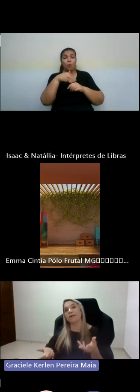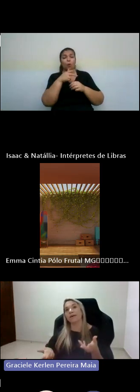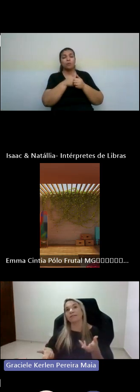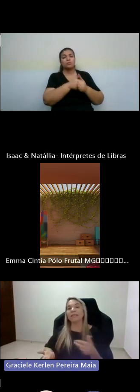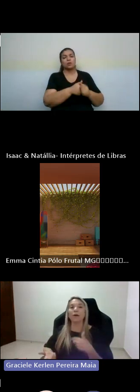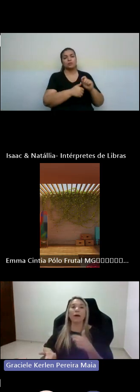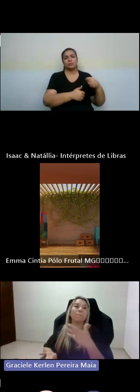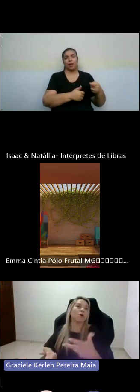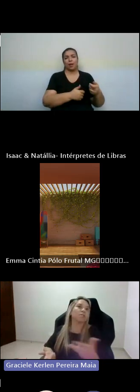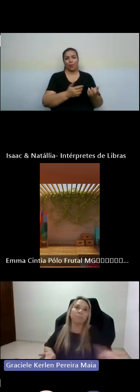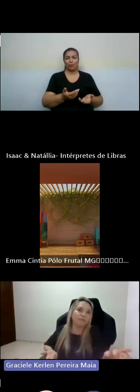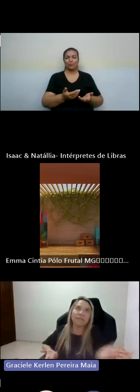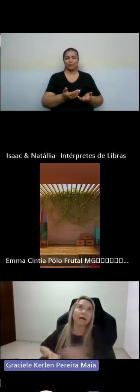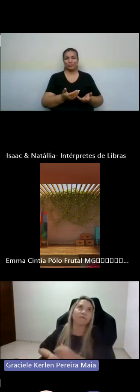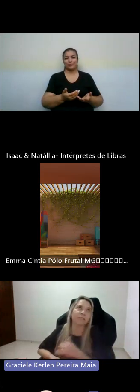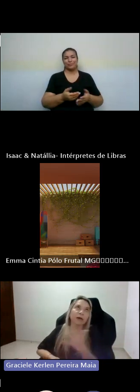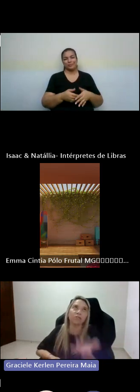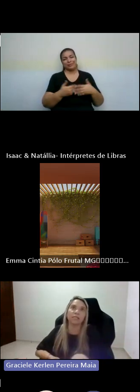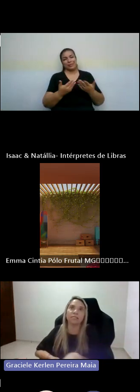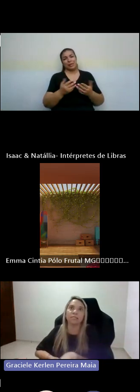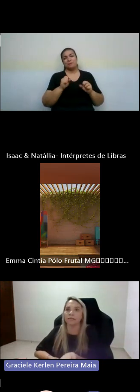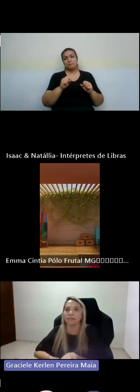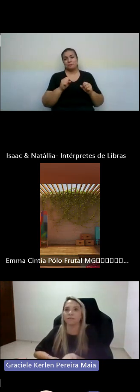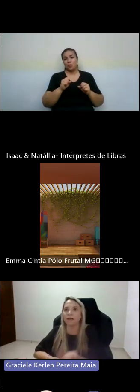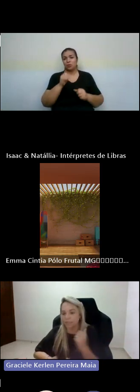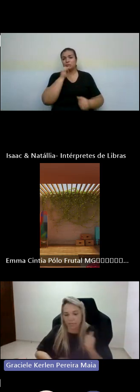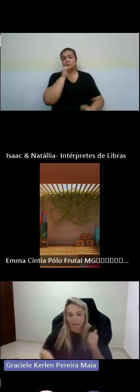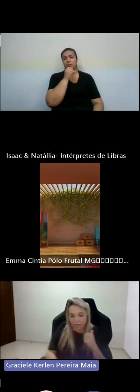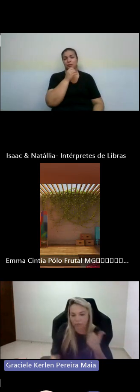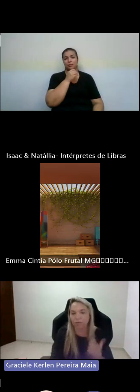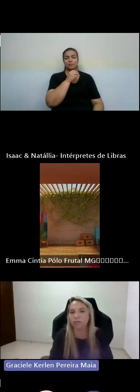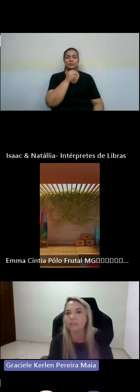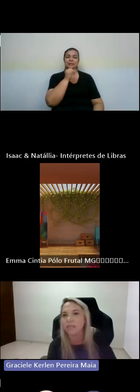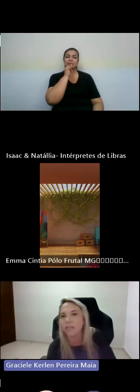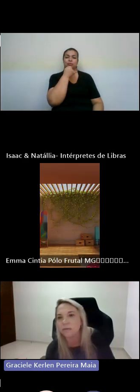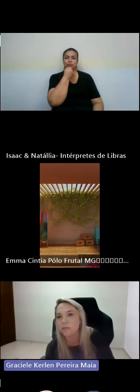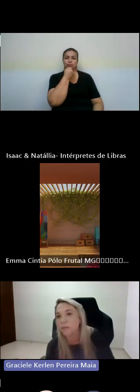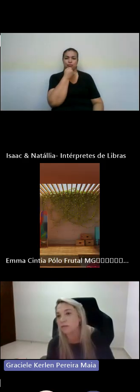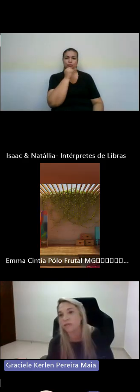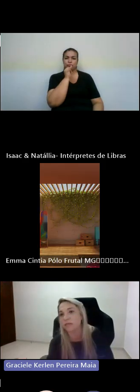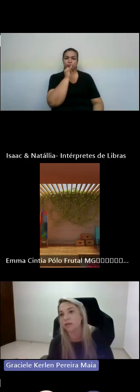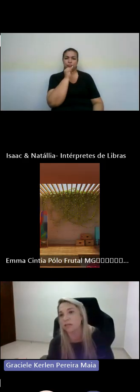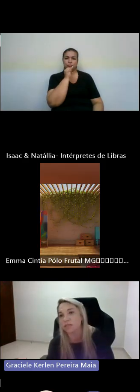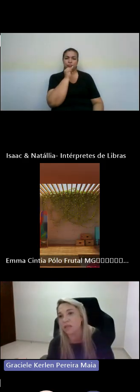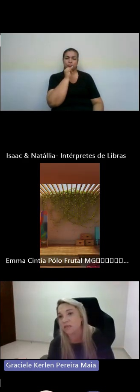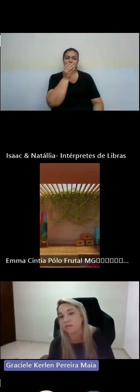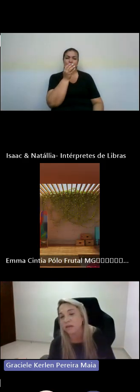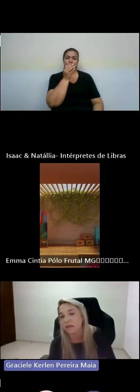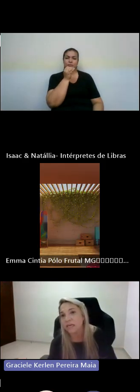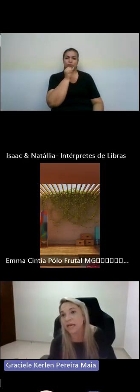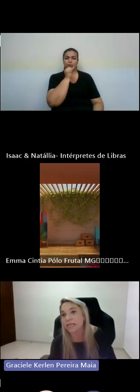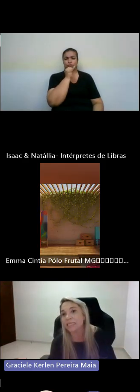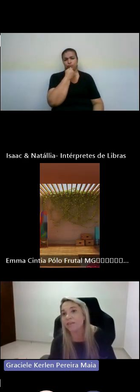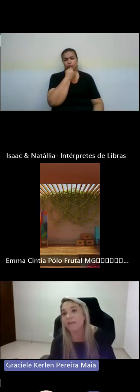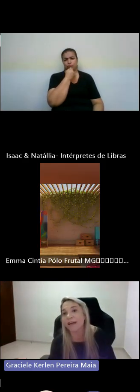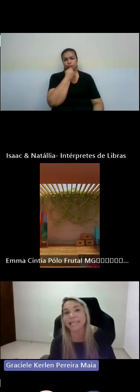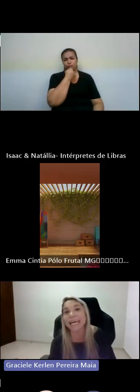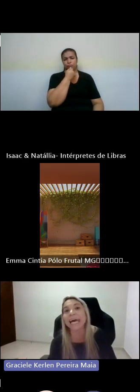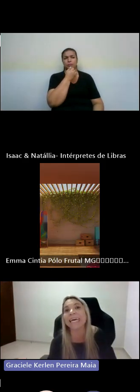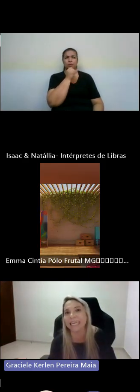sinal. Né? Então, ela pode também fazer sinal de tristeza. Faz aí, Nath, sinal de tristeza com a expressão facial de tristeza. E aí,